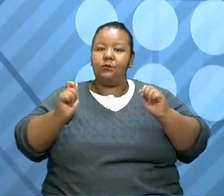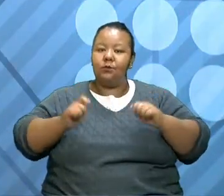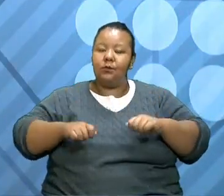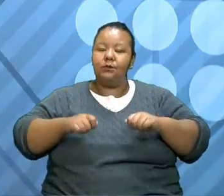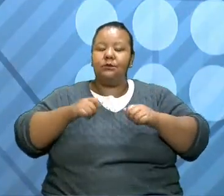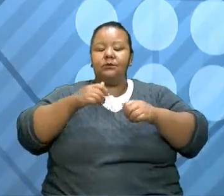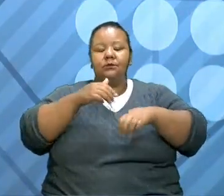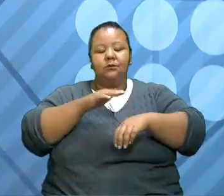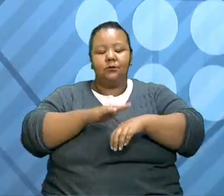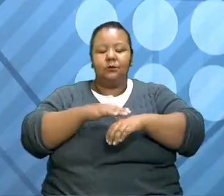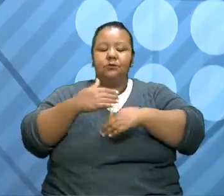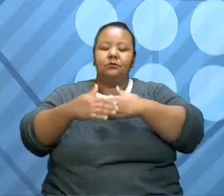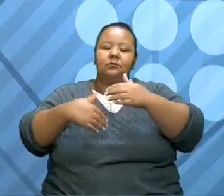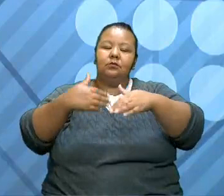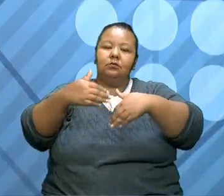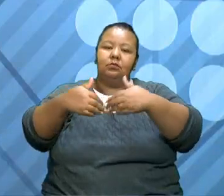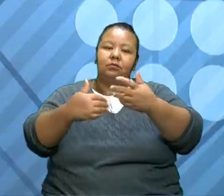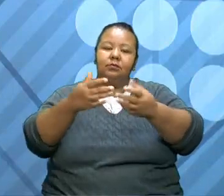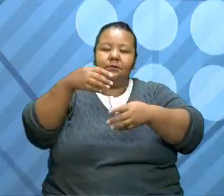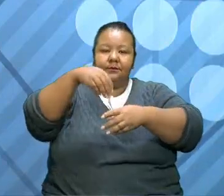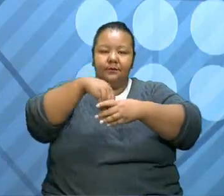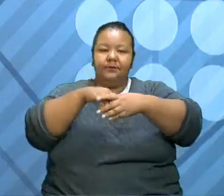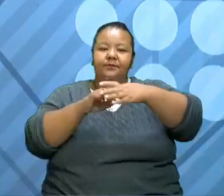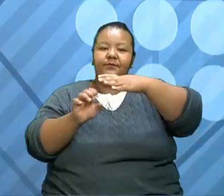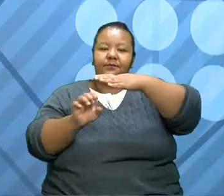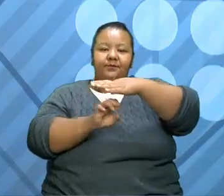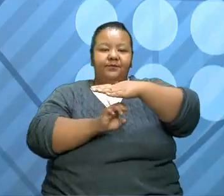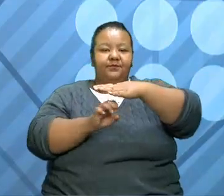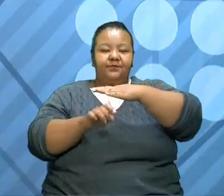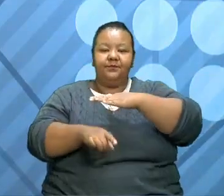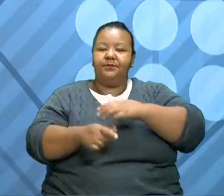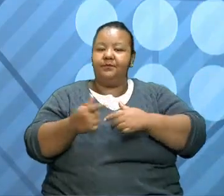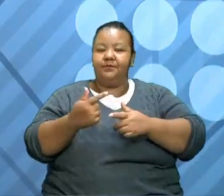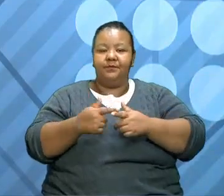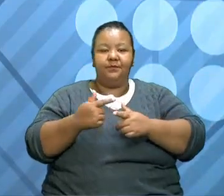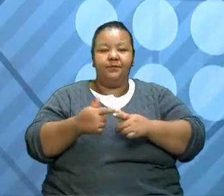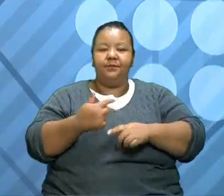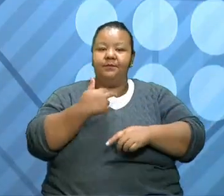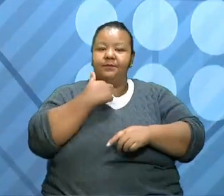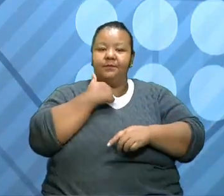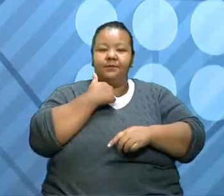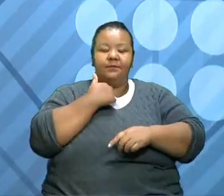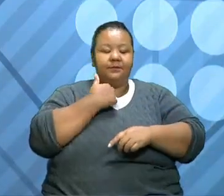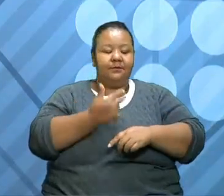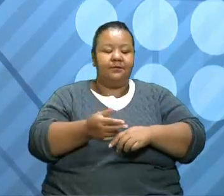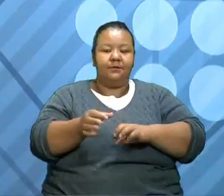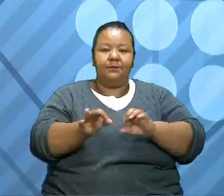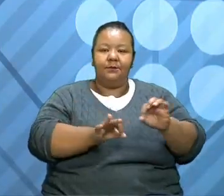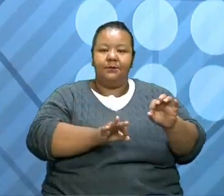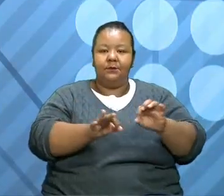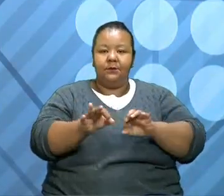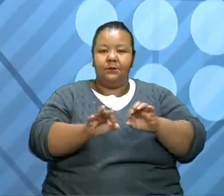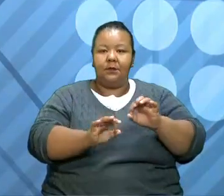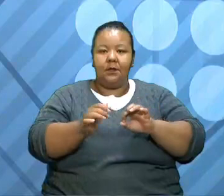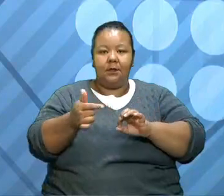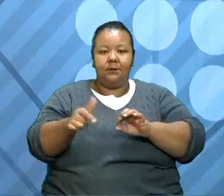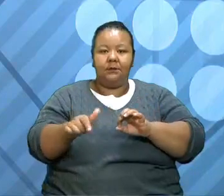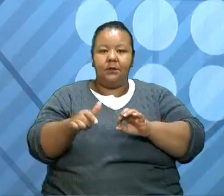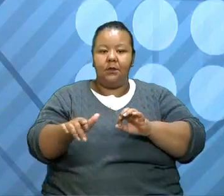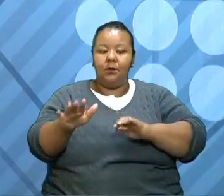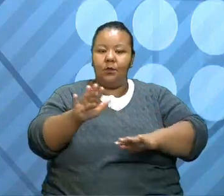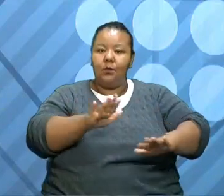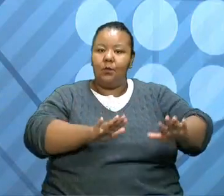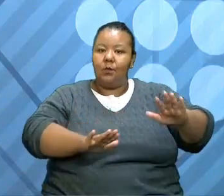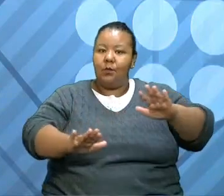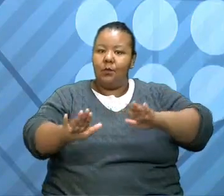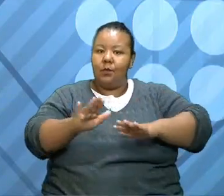vamos desenvolver essas ações dentro da empresa, porque eu não tenho como planejar sem organizar. Um está